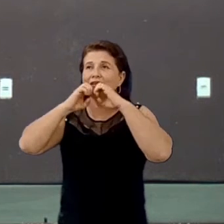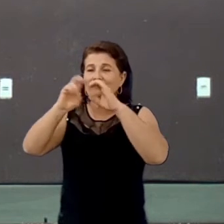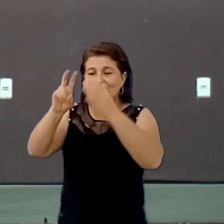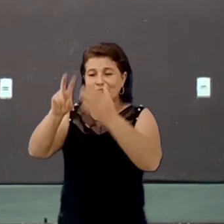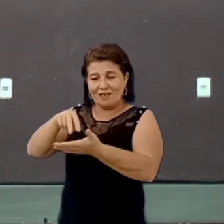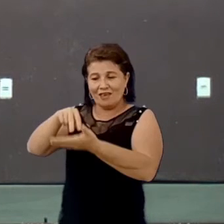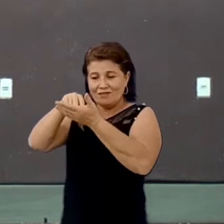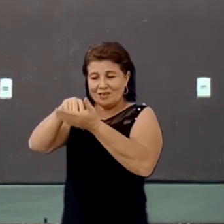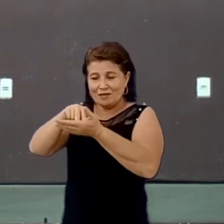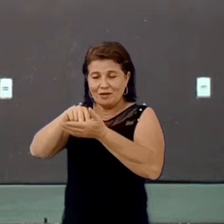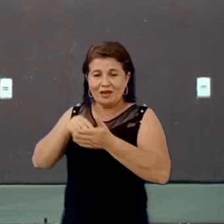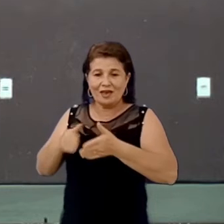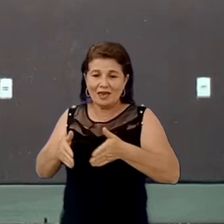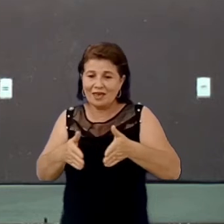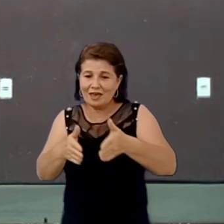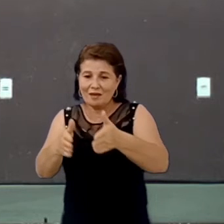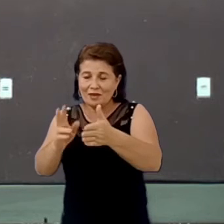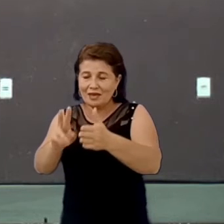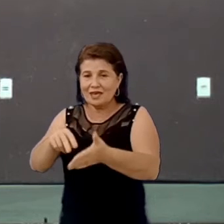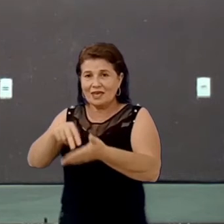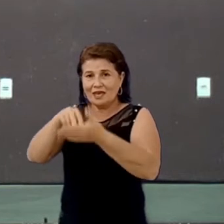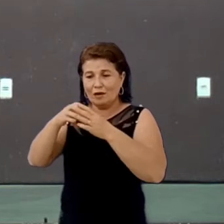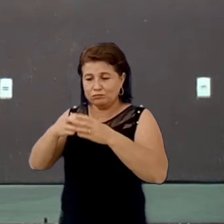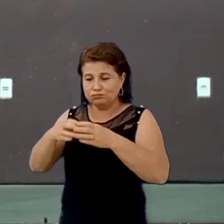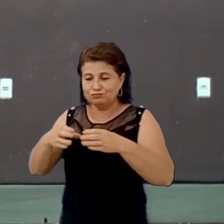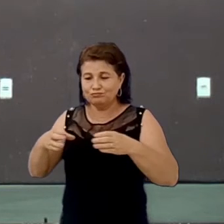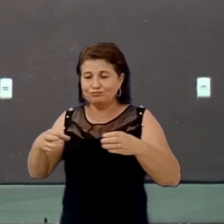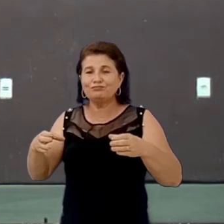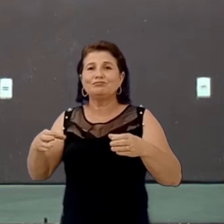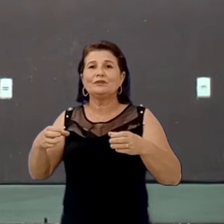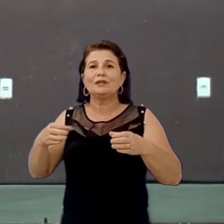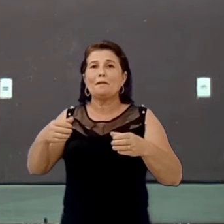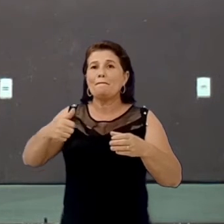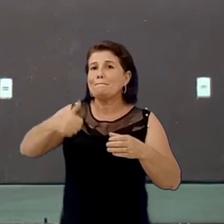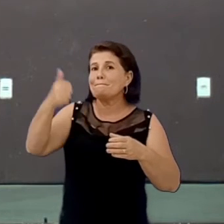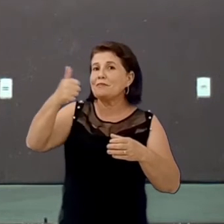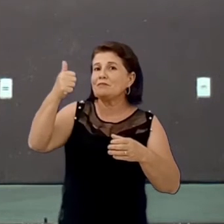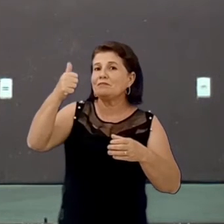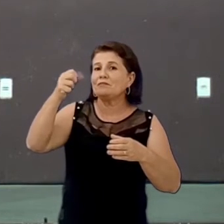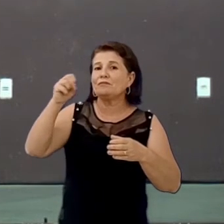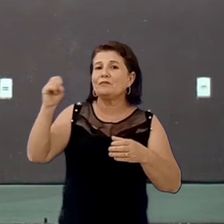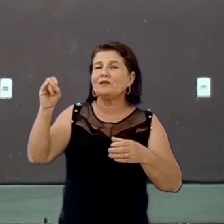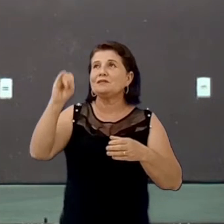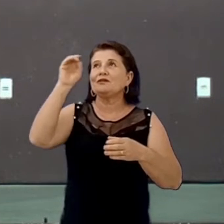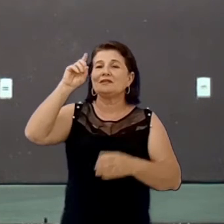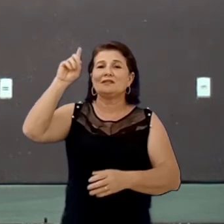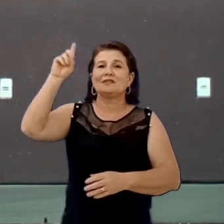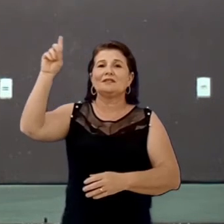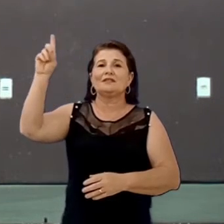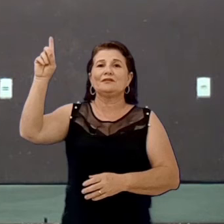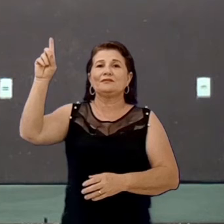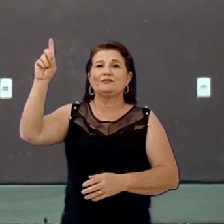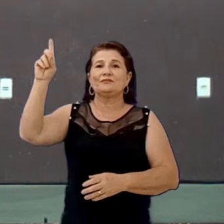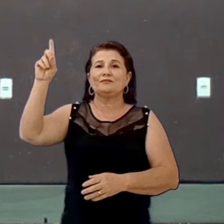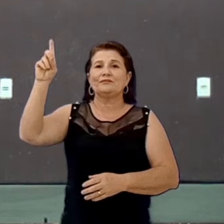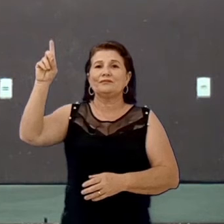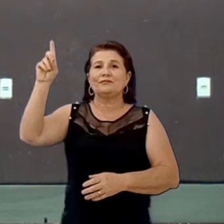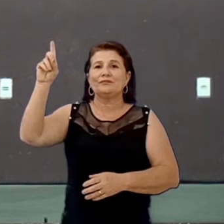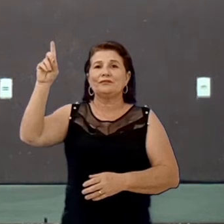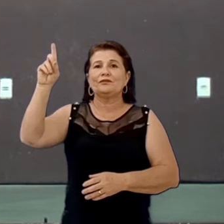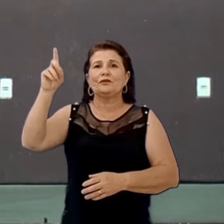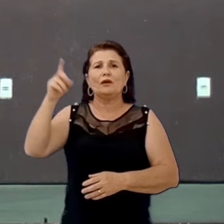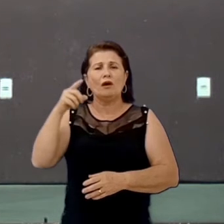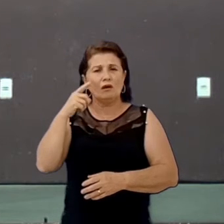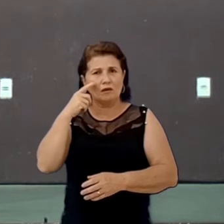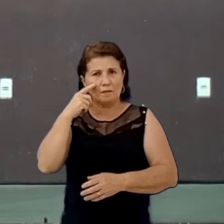caminha e cresce sobre ele, tendo ele como fundamento. Pense um pouquinho comigo. Nossa igreja tem gerado frutos hoje?